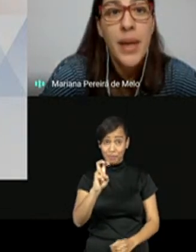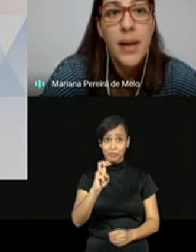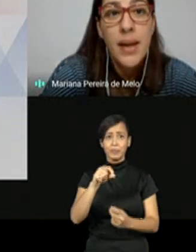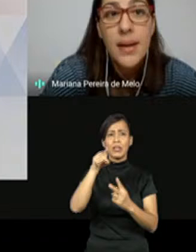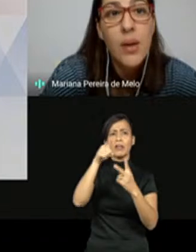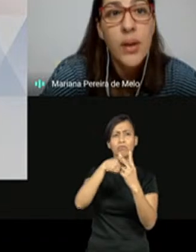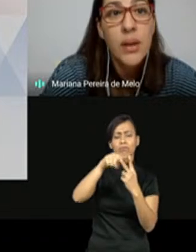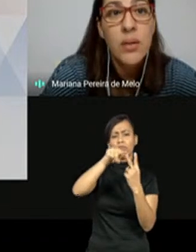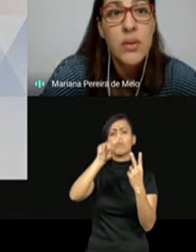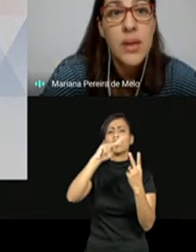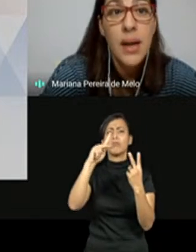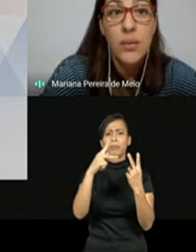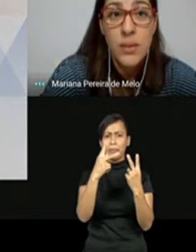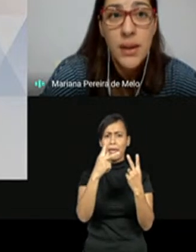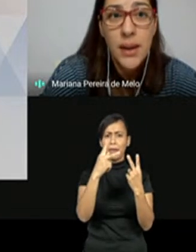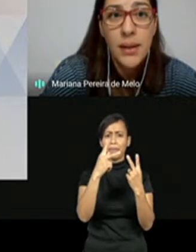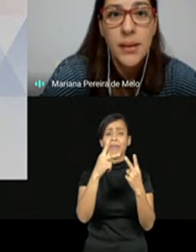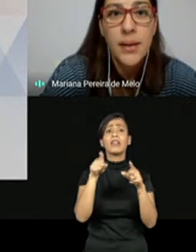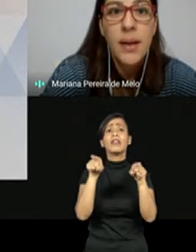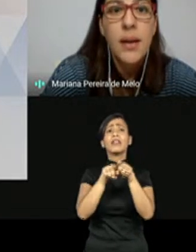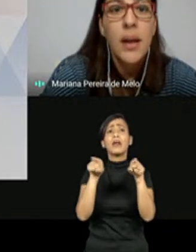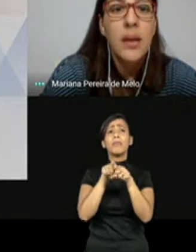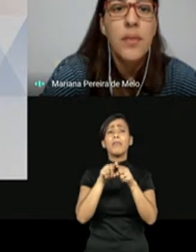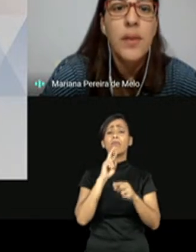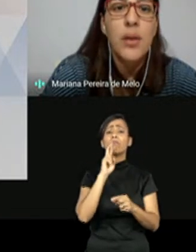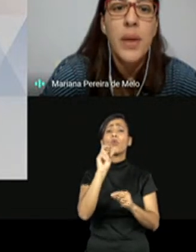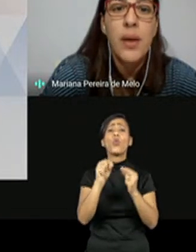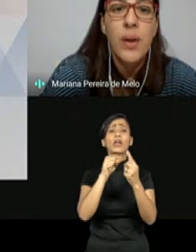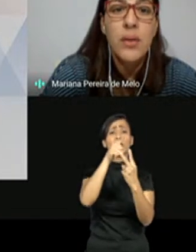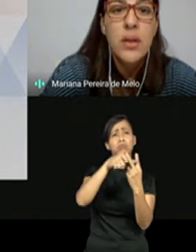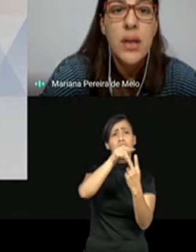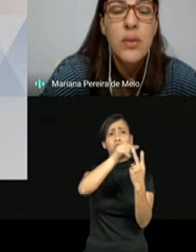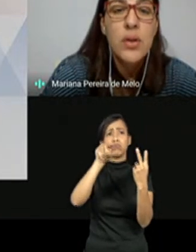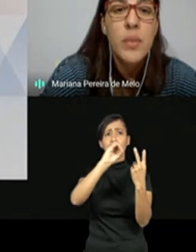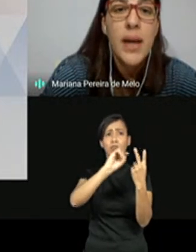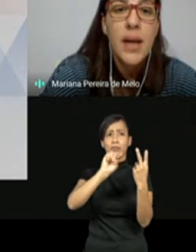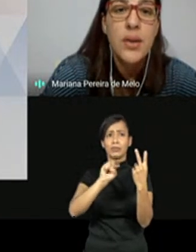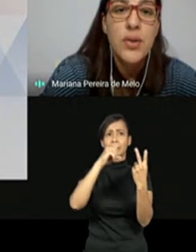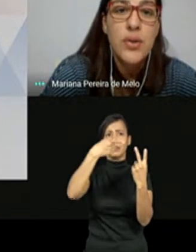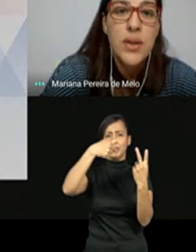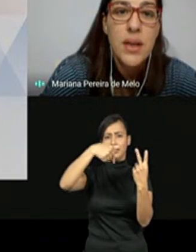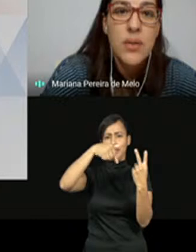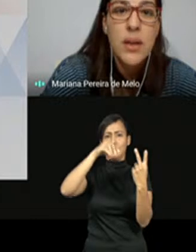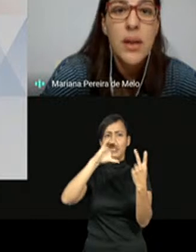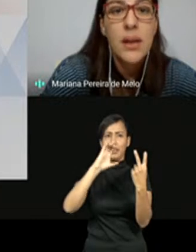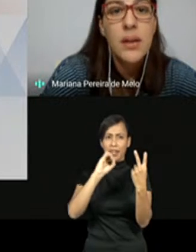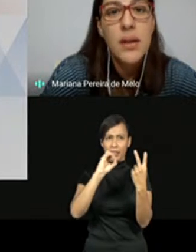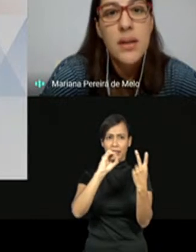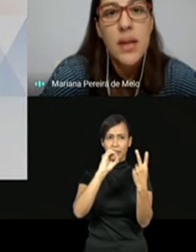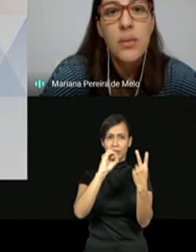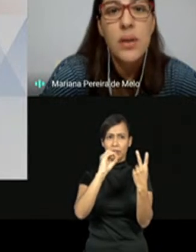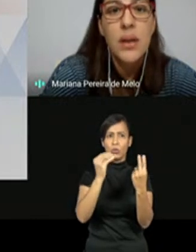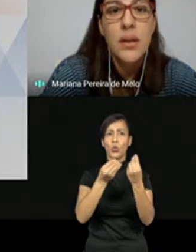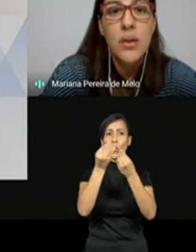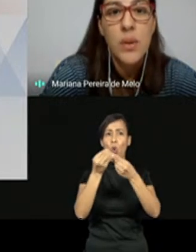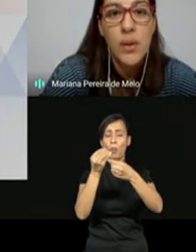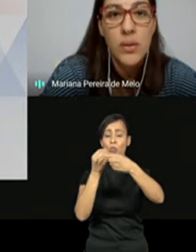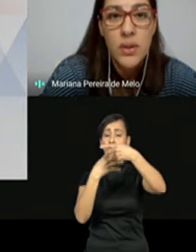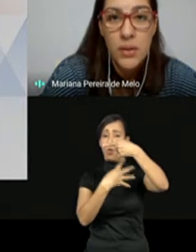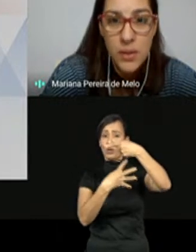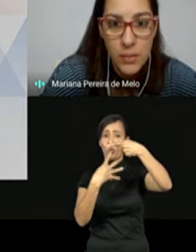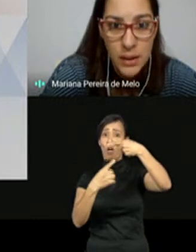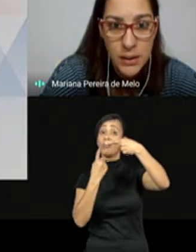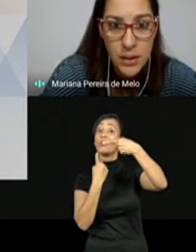o P, ele deu aqui no enunciado, 70, né? Então, fica 1,645 sobre raiz de 0,70, 0,30